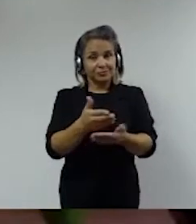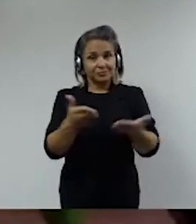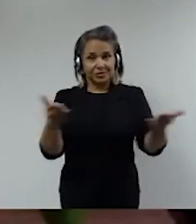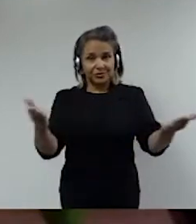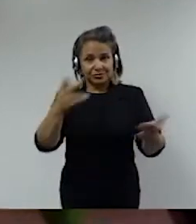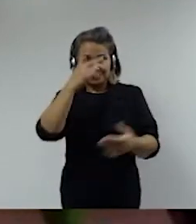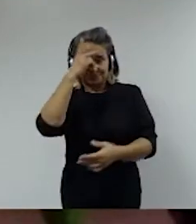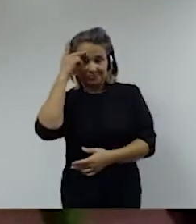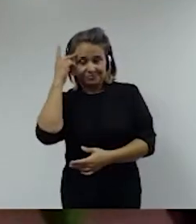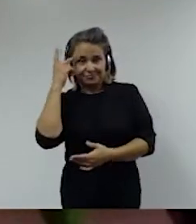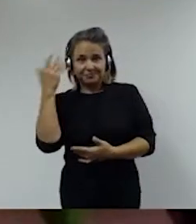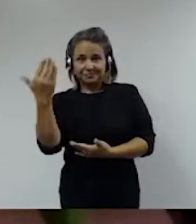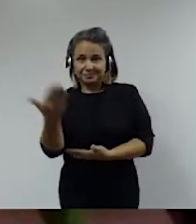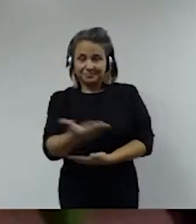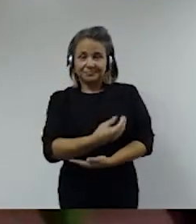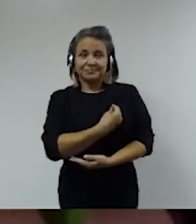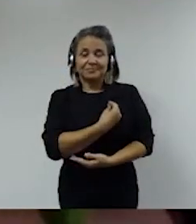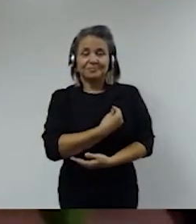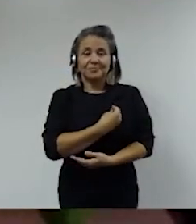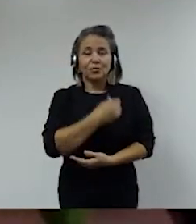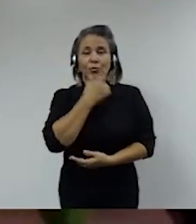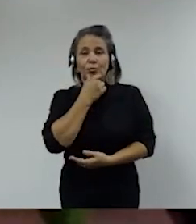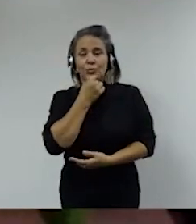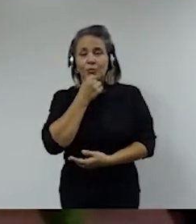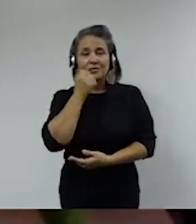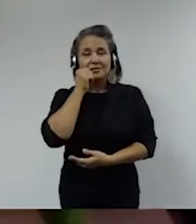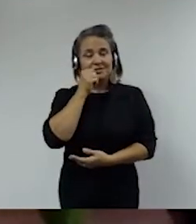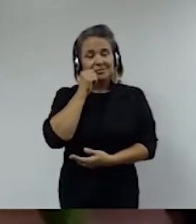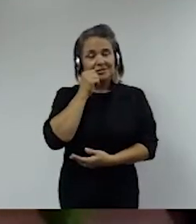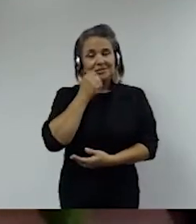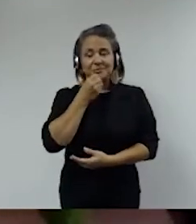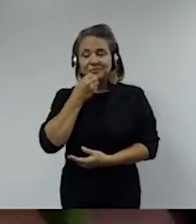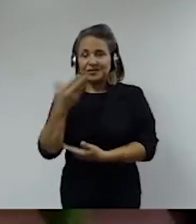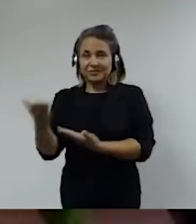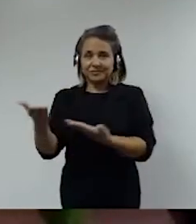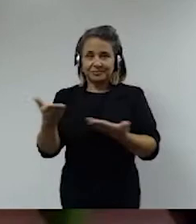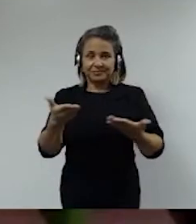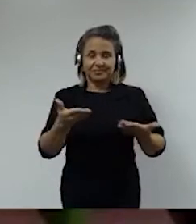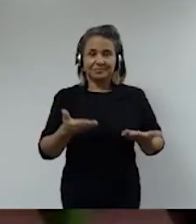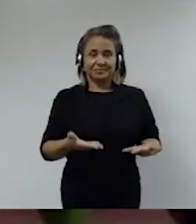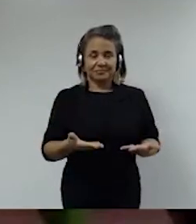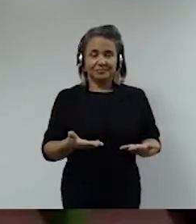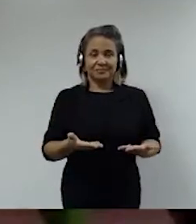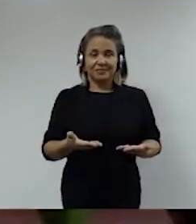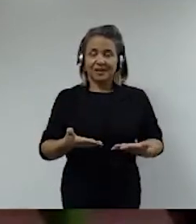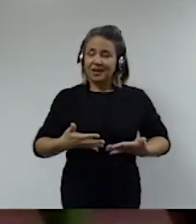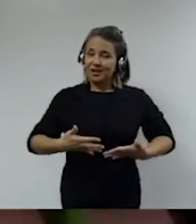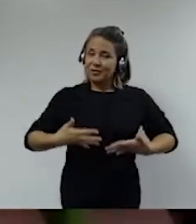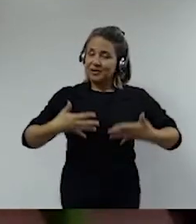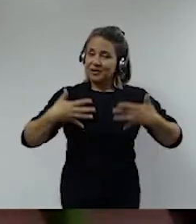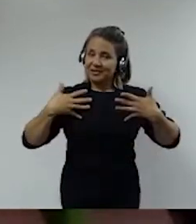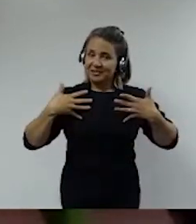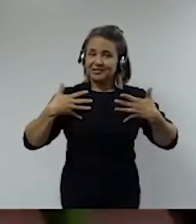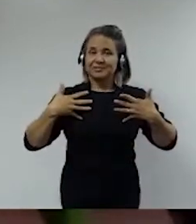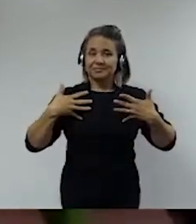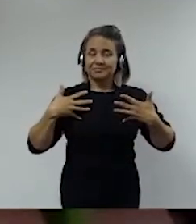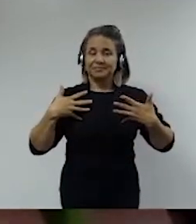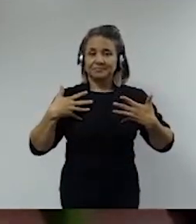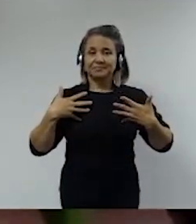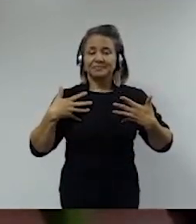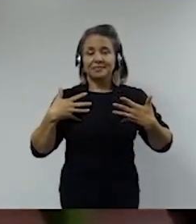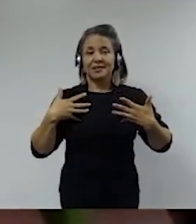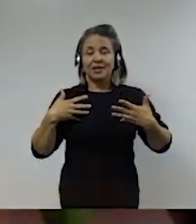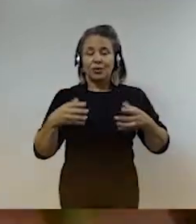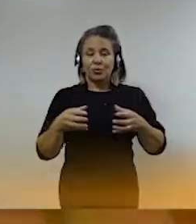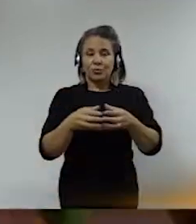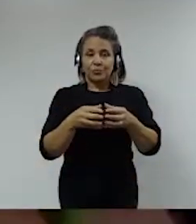os presentes, senhoras, senhores, sejam muito bem-vindos. É com imensa satisfação que a Ordem